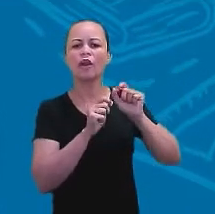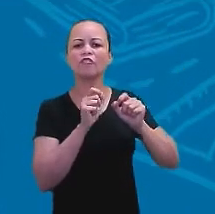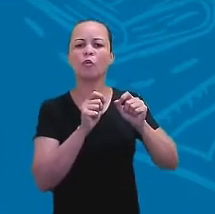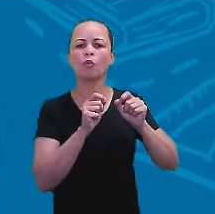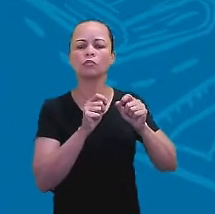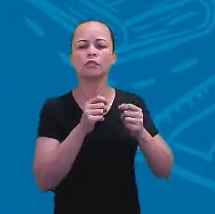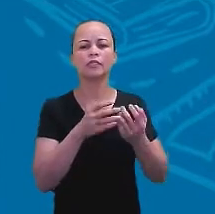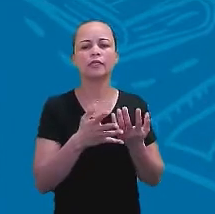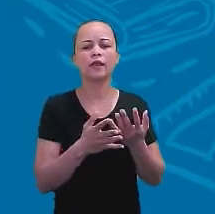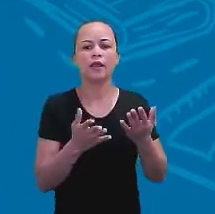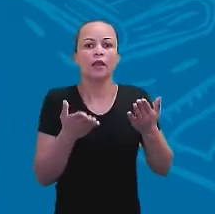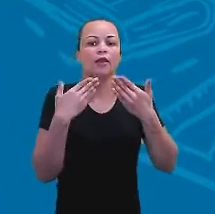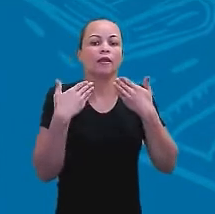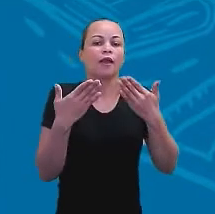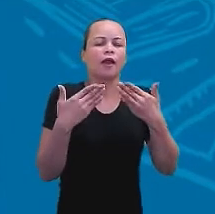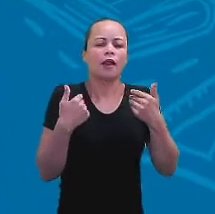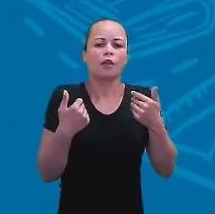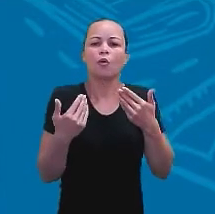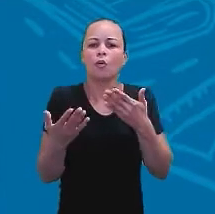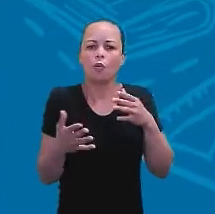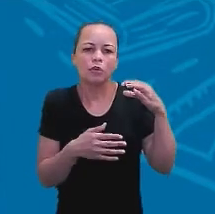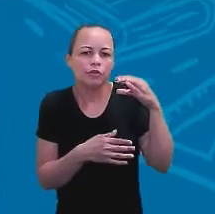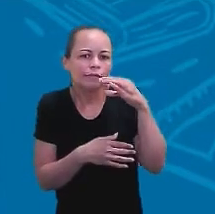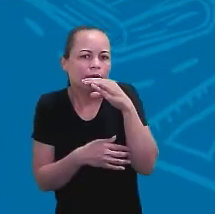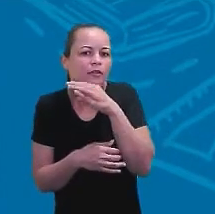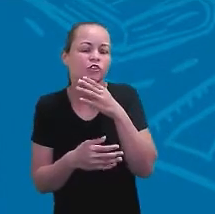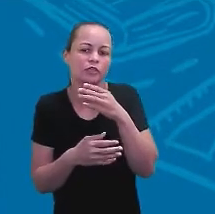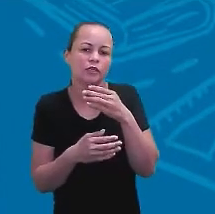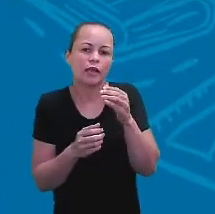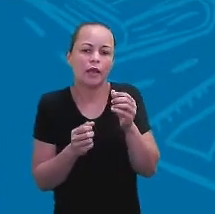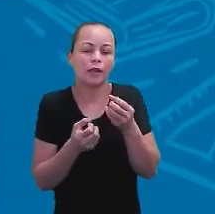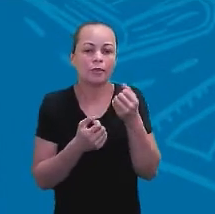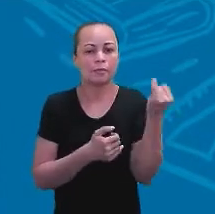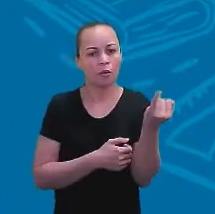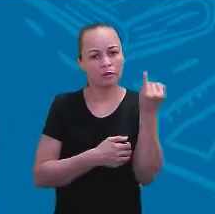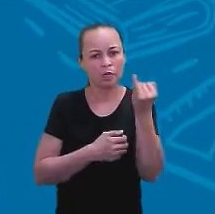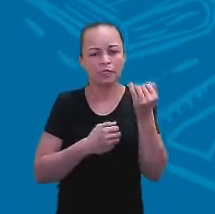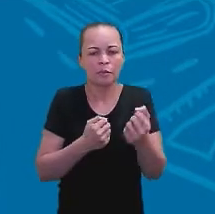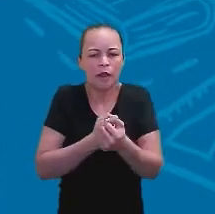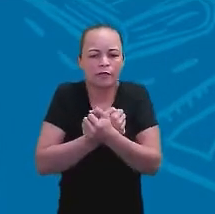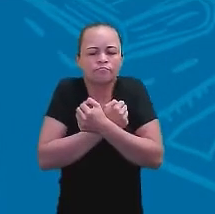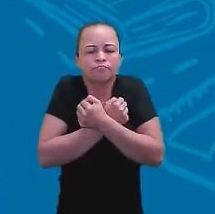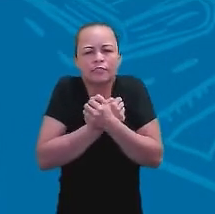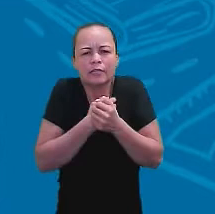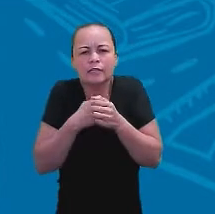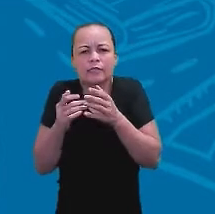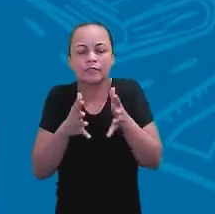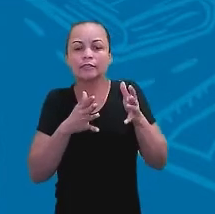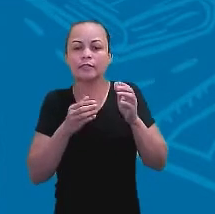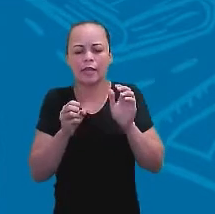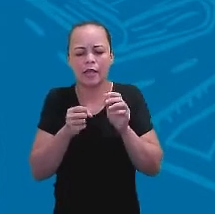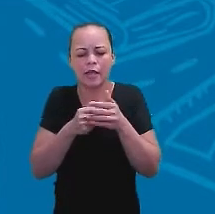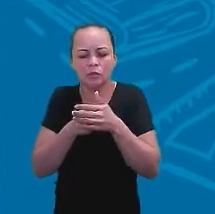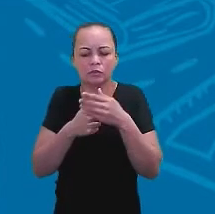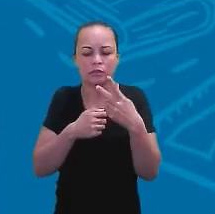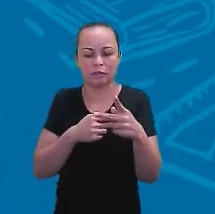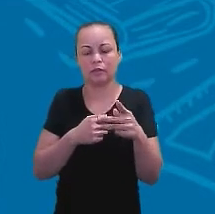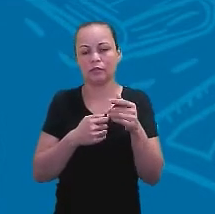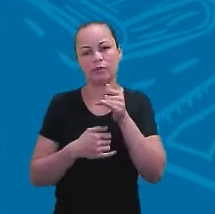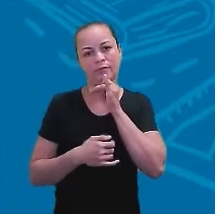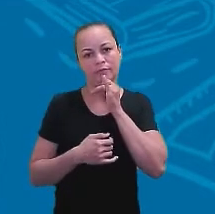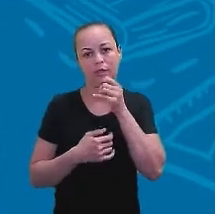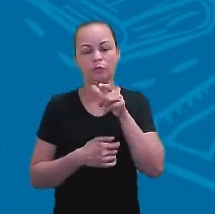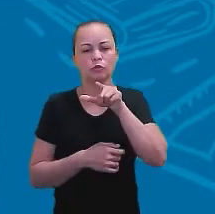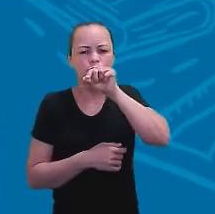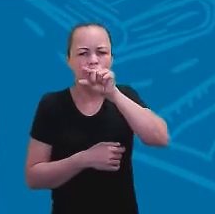calor, ele é fundamental para aquecer os animais. Como a gente consegue observar aí no exemplo dos pintinhos, Eles